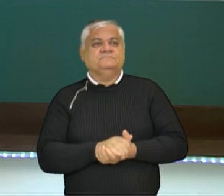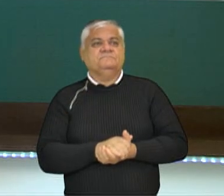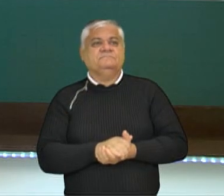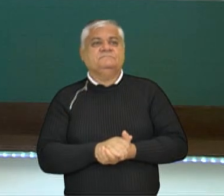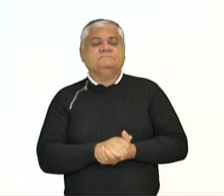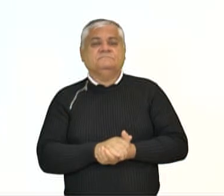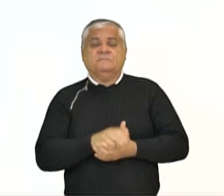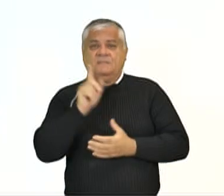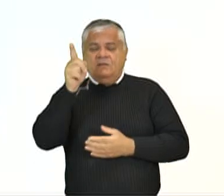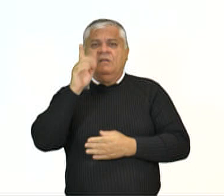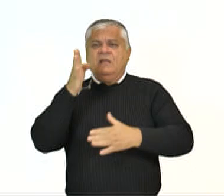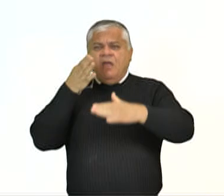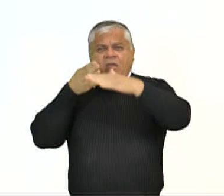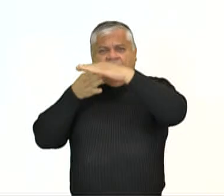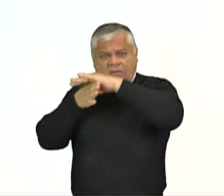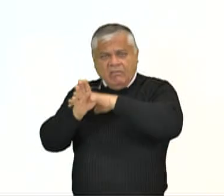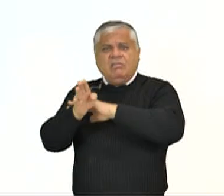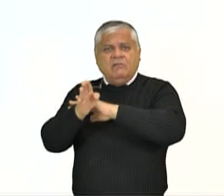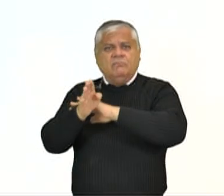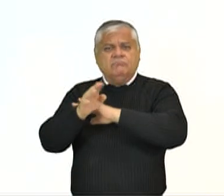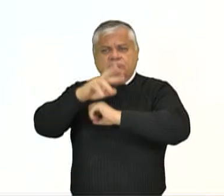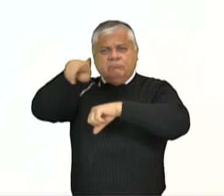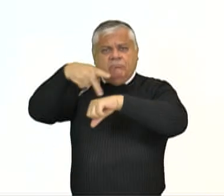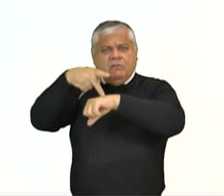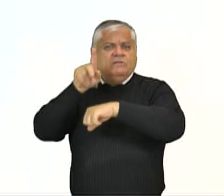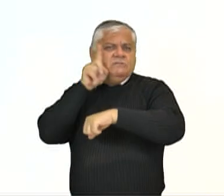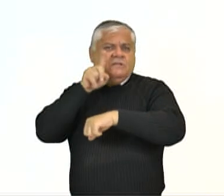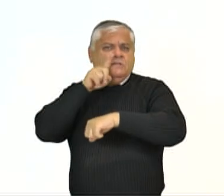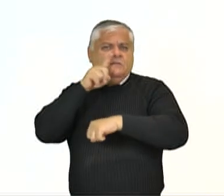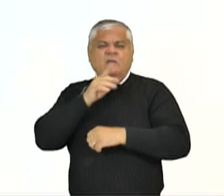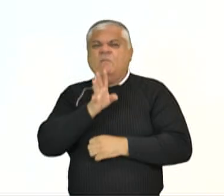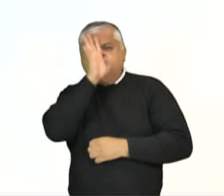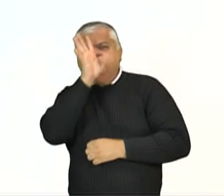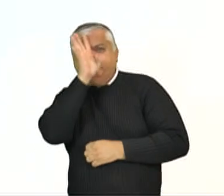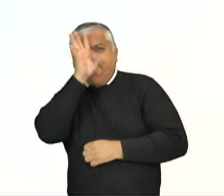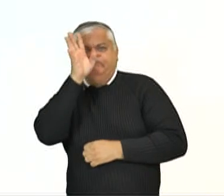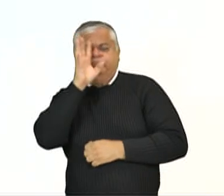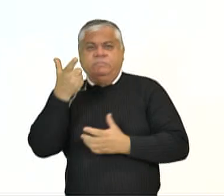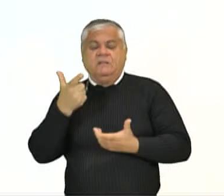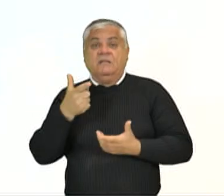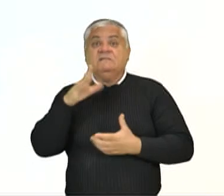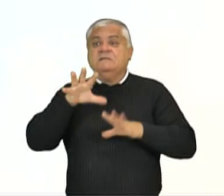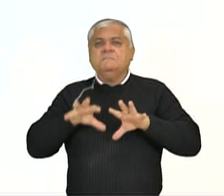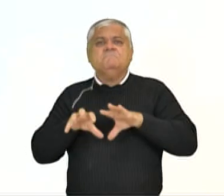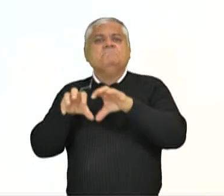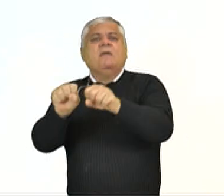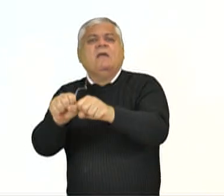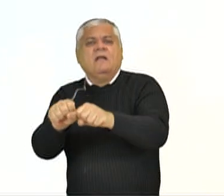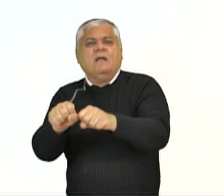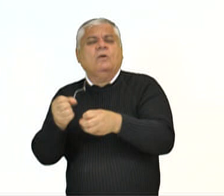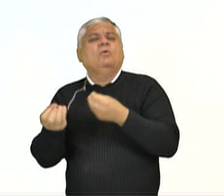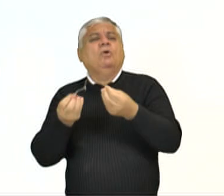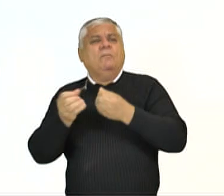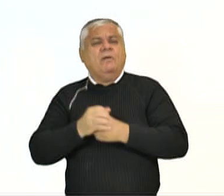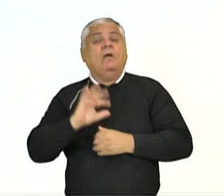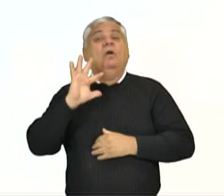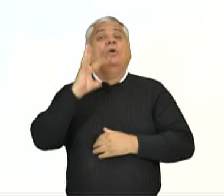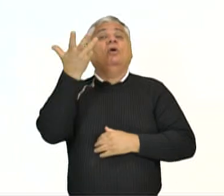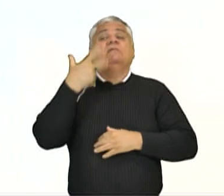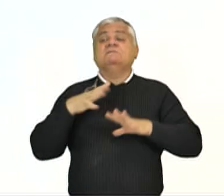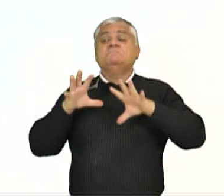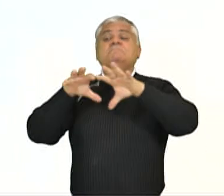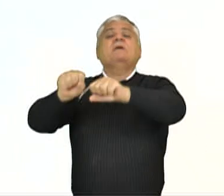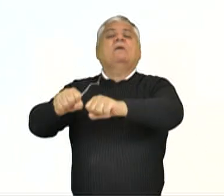Então, eles entram ilegalmente no país. E se forem então pegos? Você já parou para se perguntar se acaso